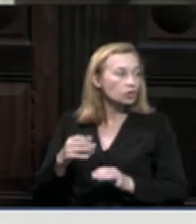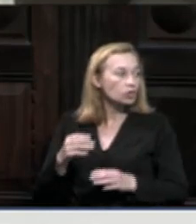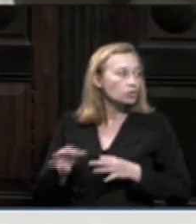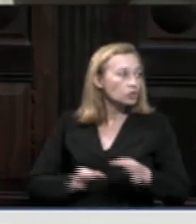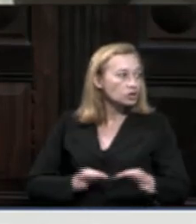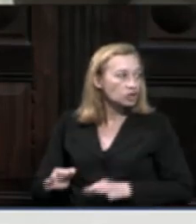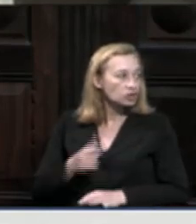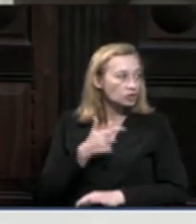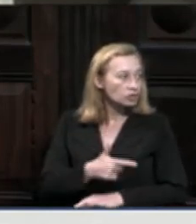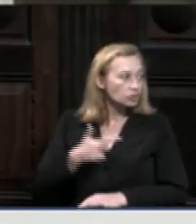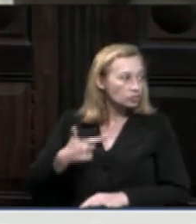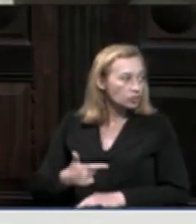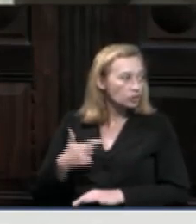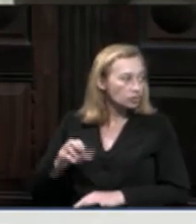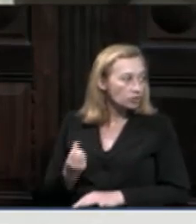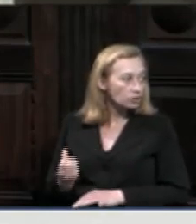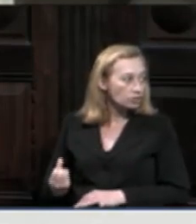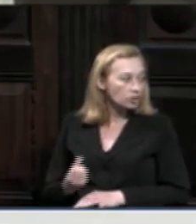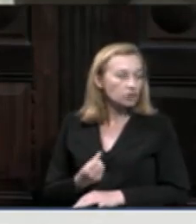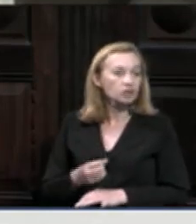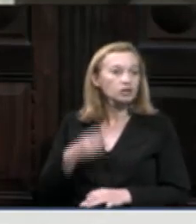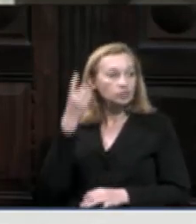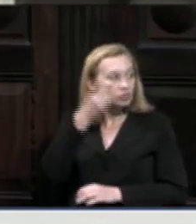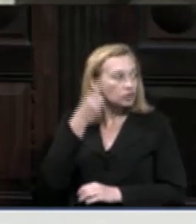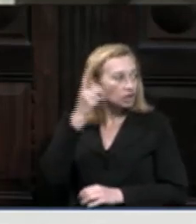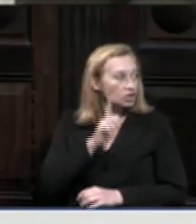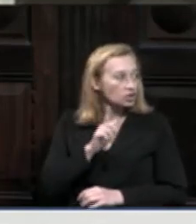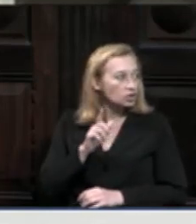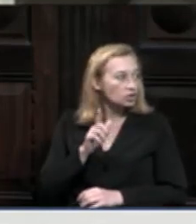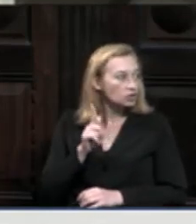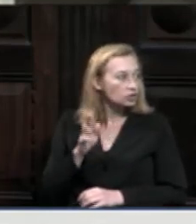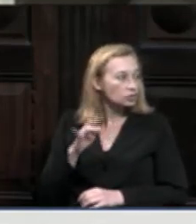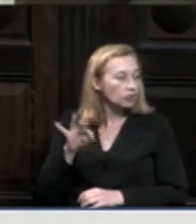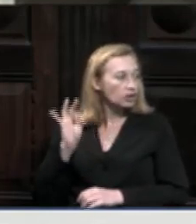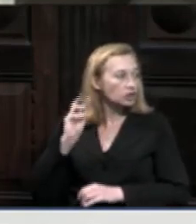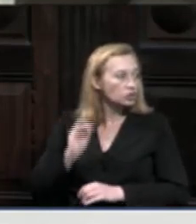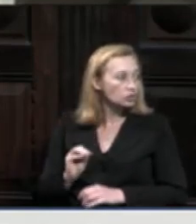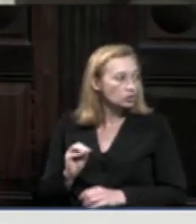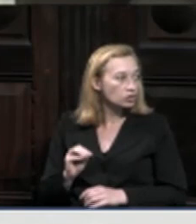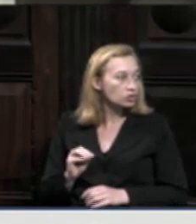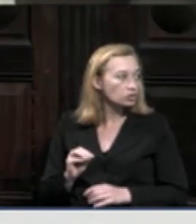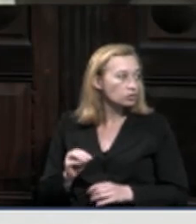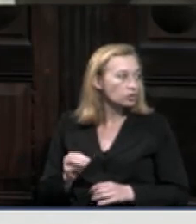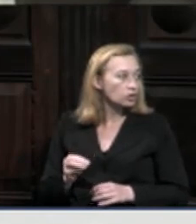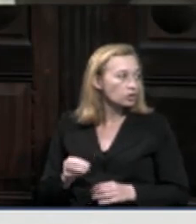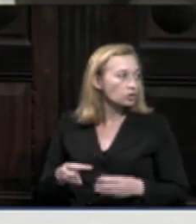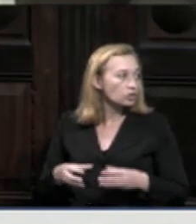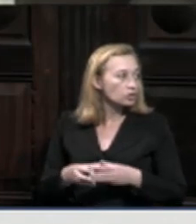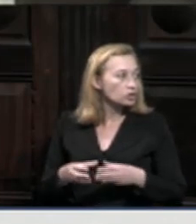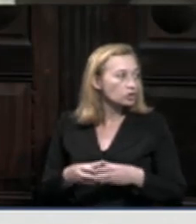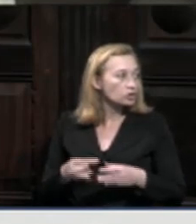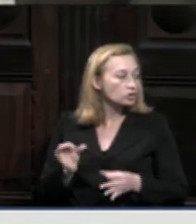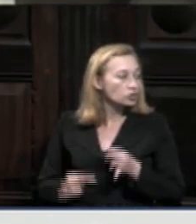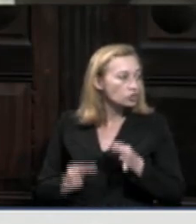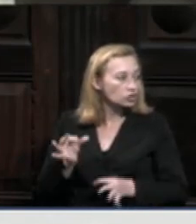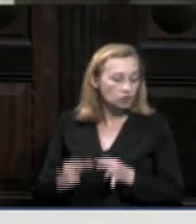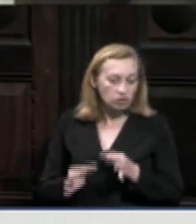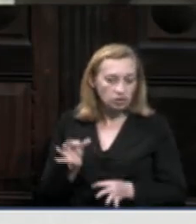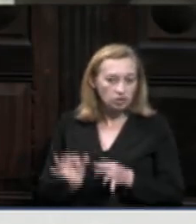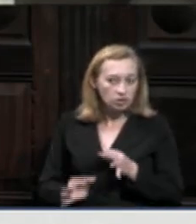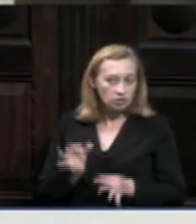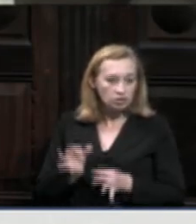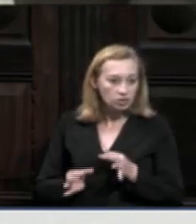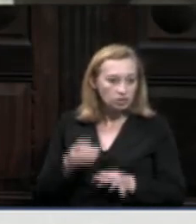2466, de autoria do deputado Gilberto Palmares, pendente de parecer das comissões de Constituição e Justiça, pela Comissão de Constituição e